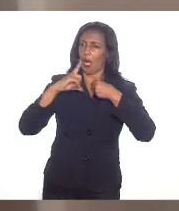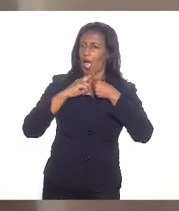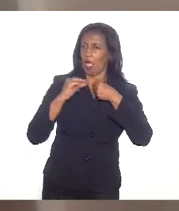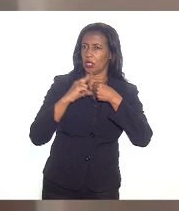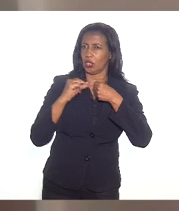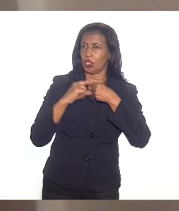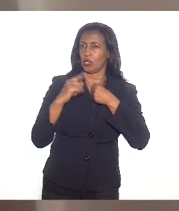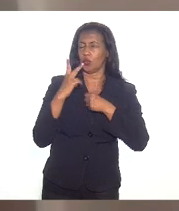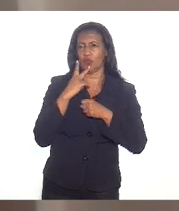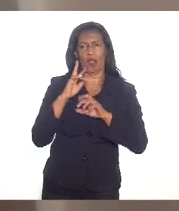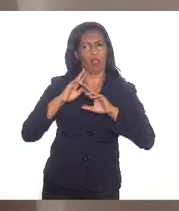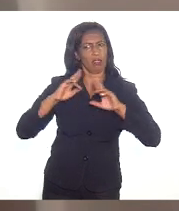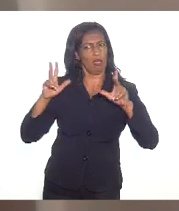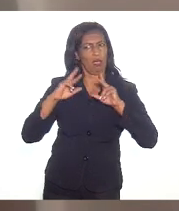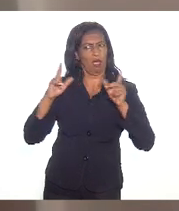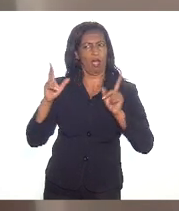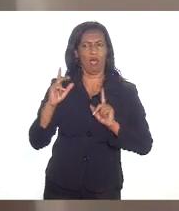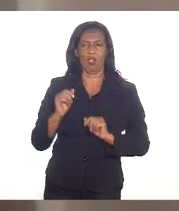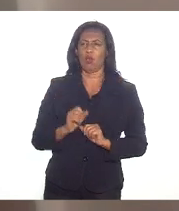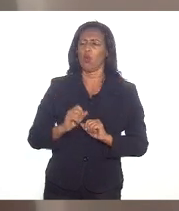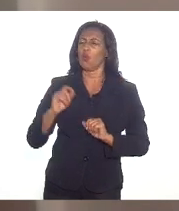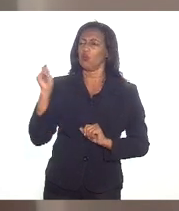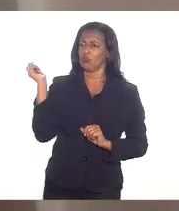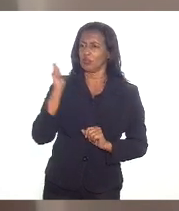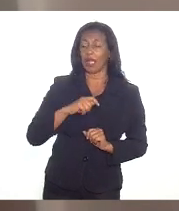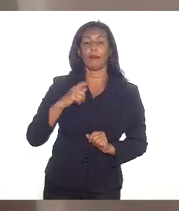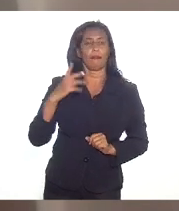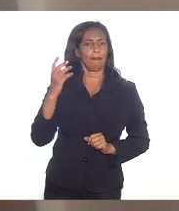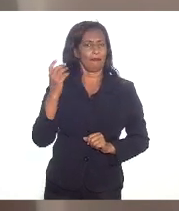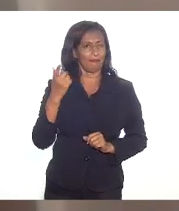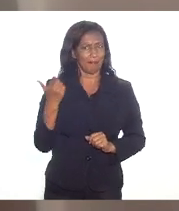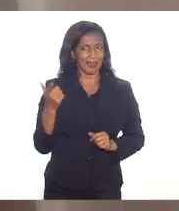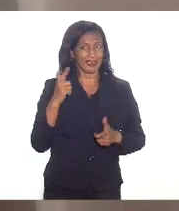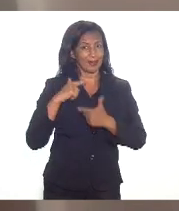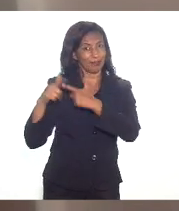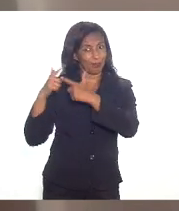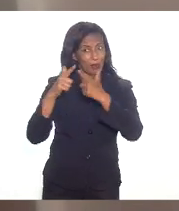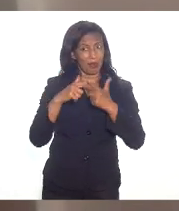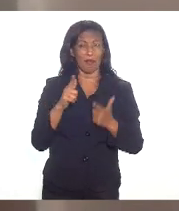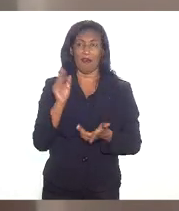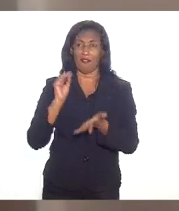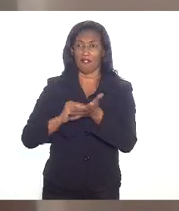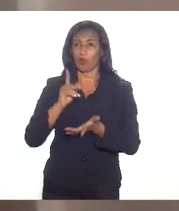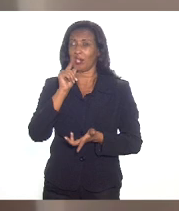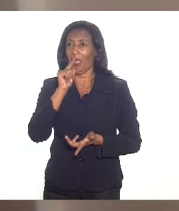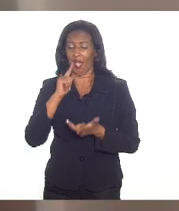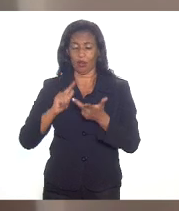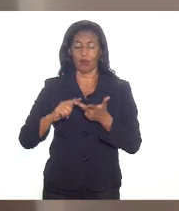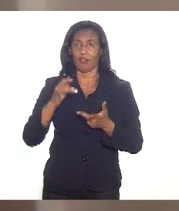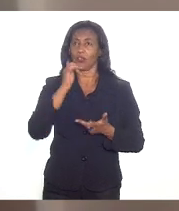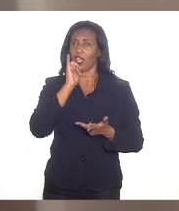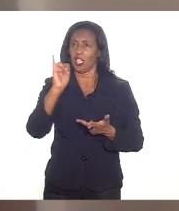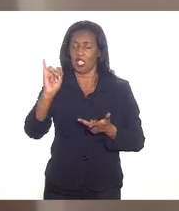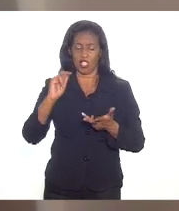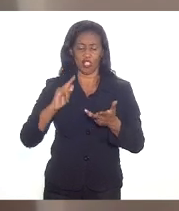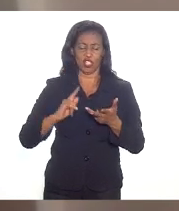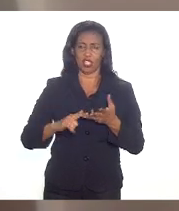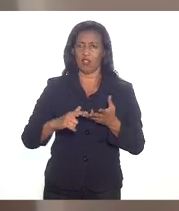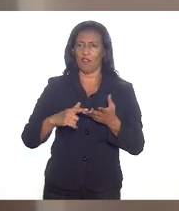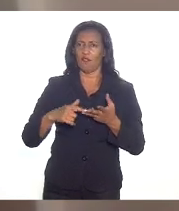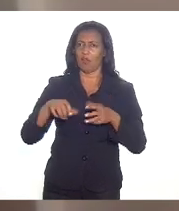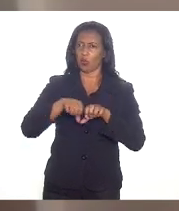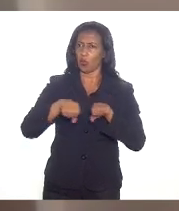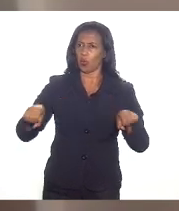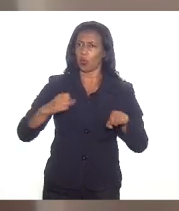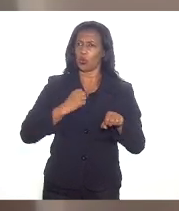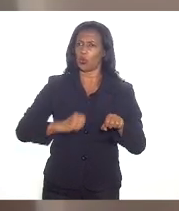E falta infraestrutura, ou falta água, ou falta esgoto, ou falta telecomunicações, ou falta energia elétrica. A gente precisa do New Deal